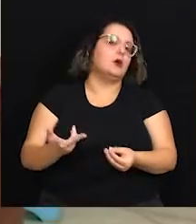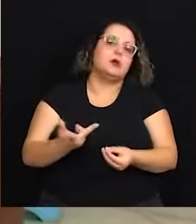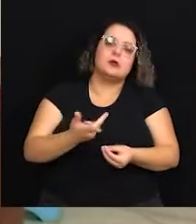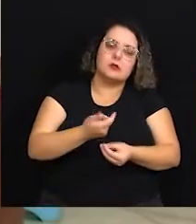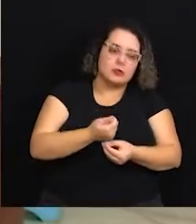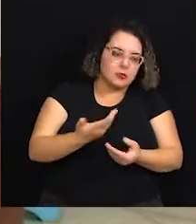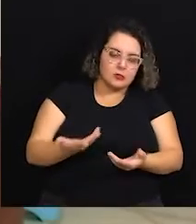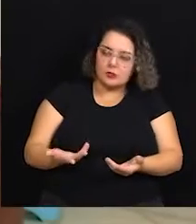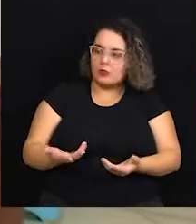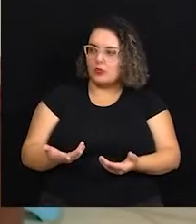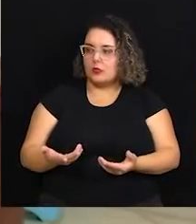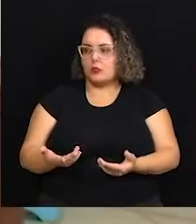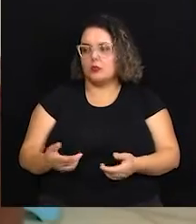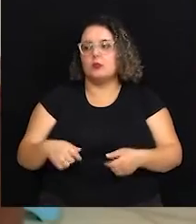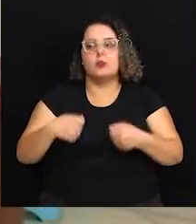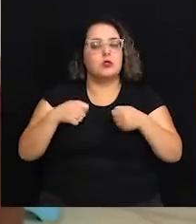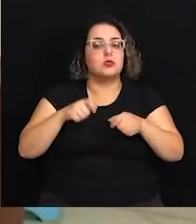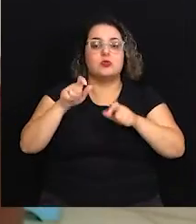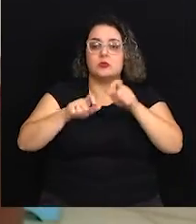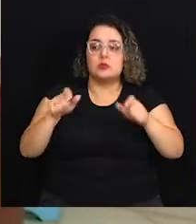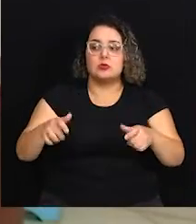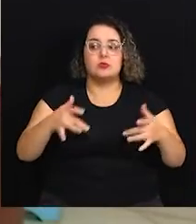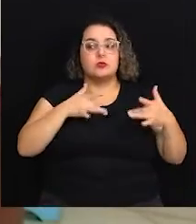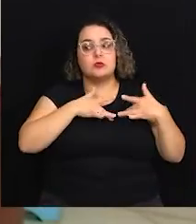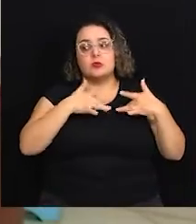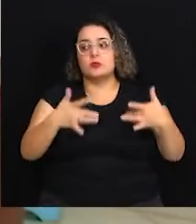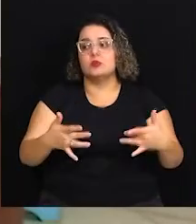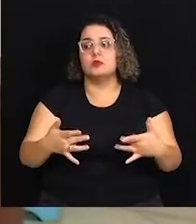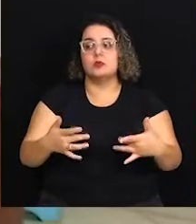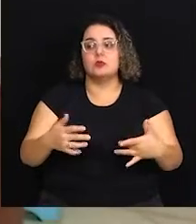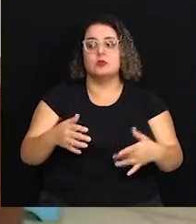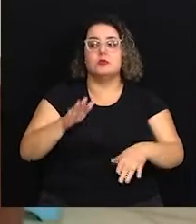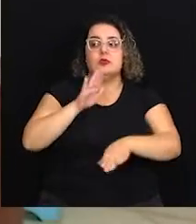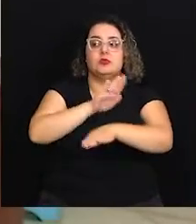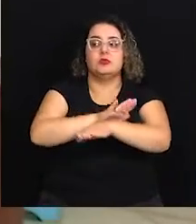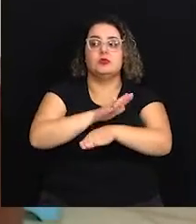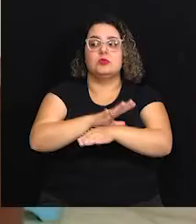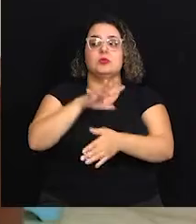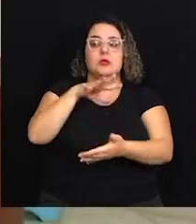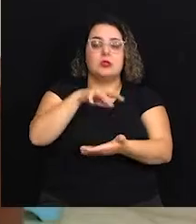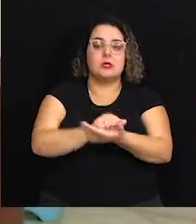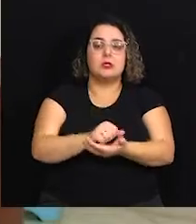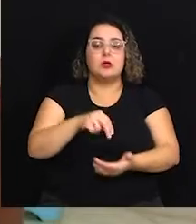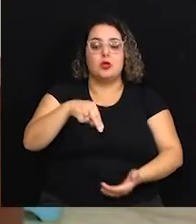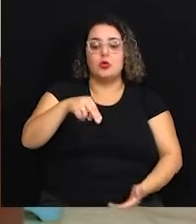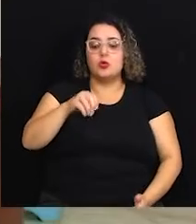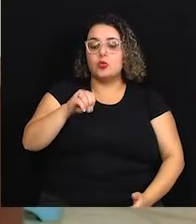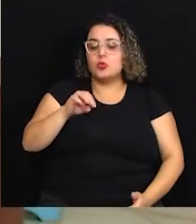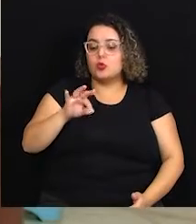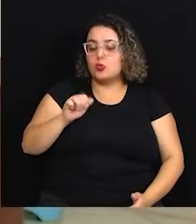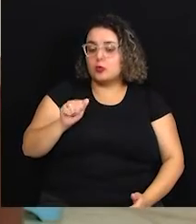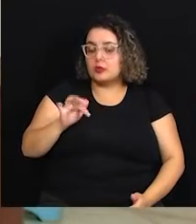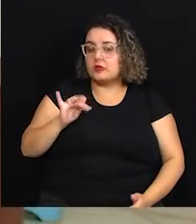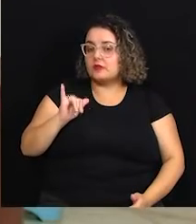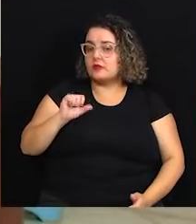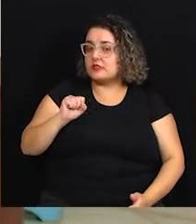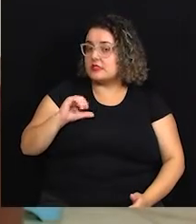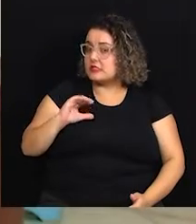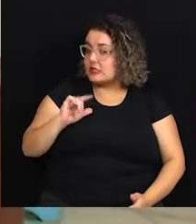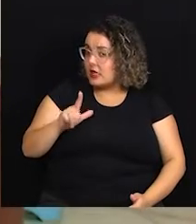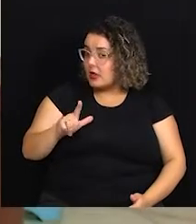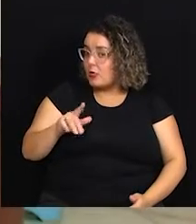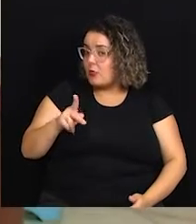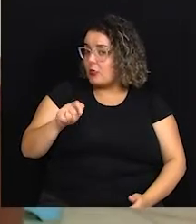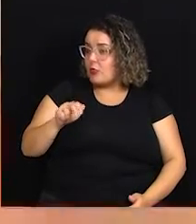artesanato, eu preciso muito de pessoas voluntárias para ajudar a cadastrar a nota fiscal paulista, né? E assim,